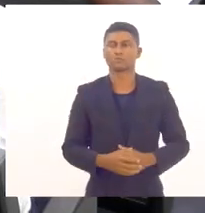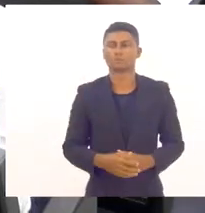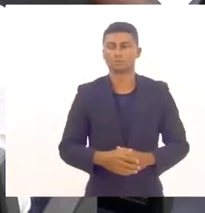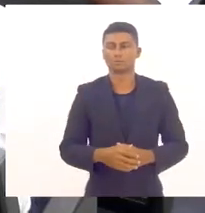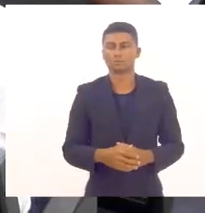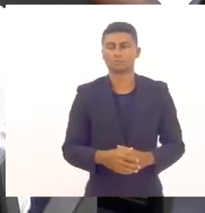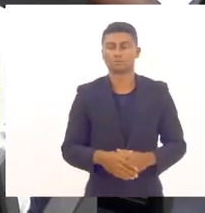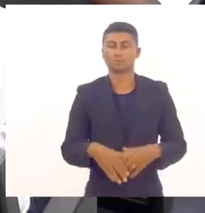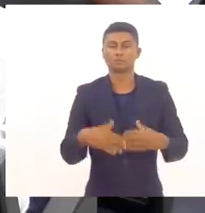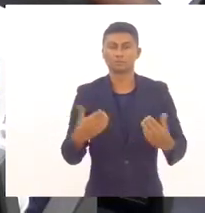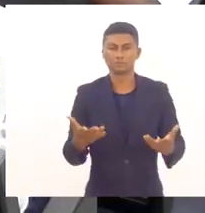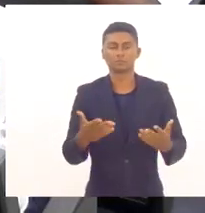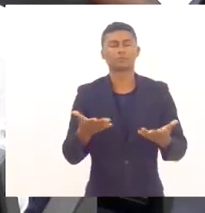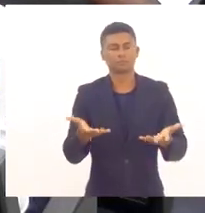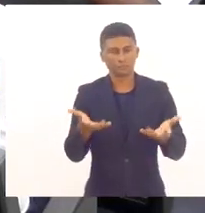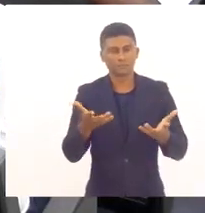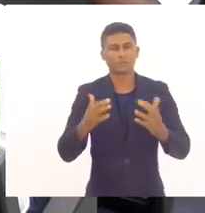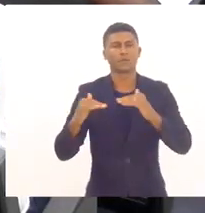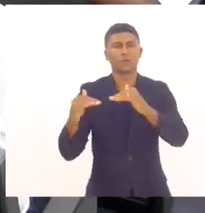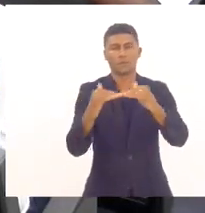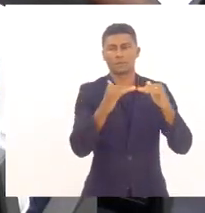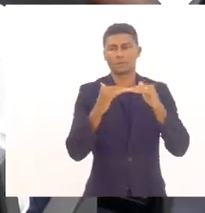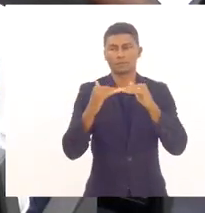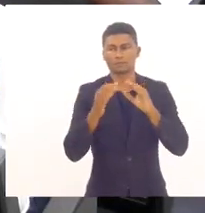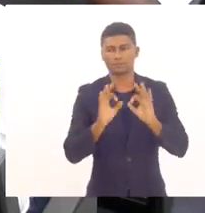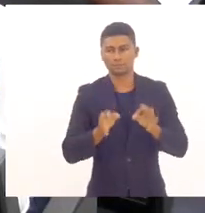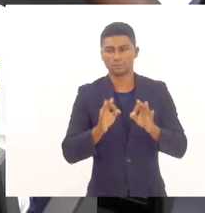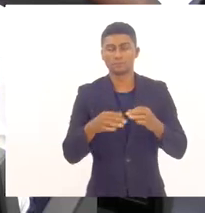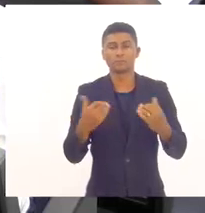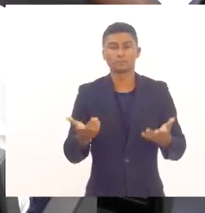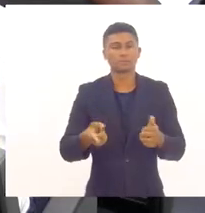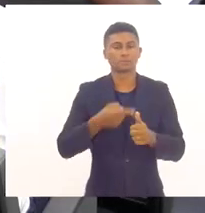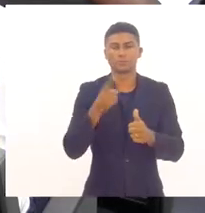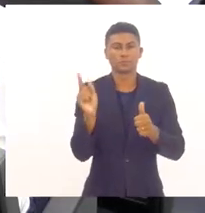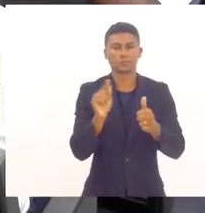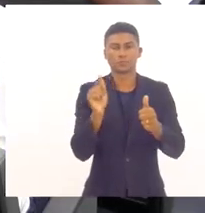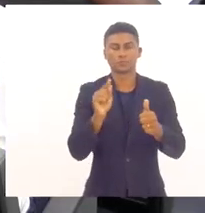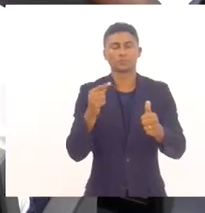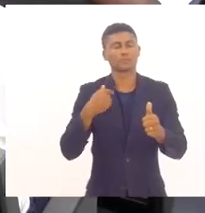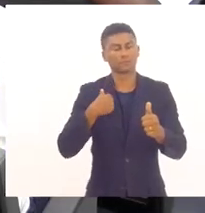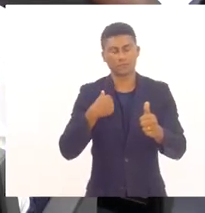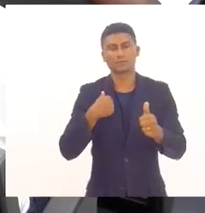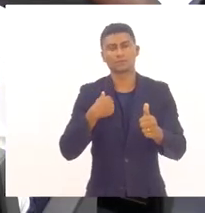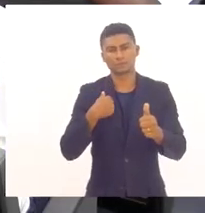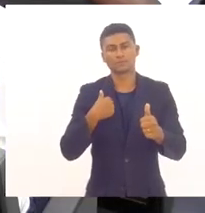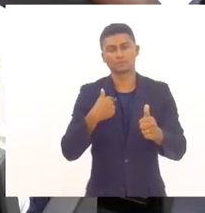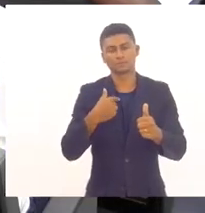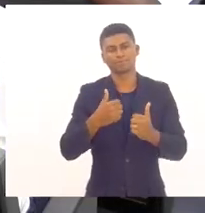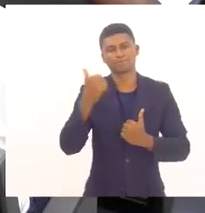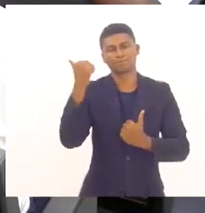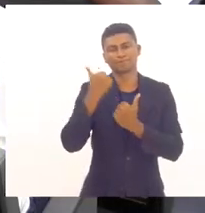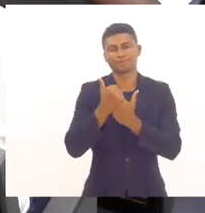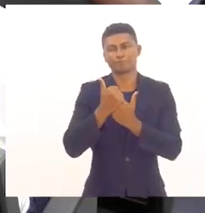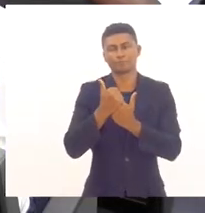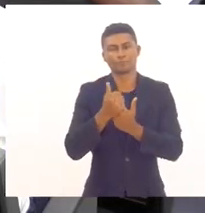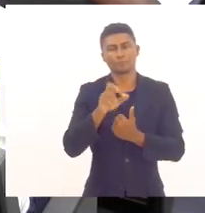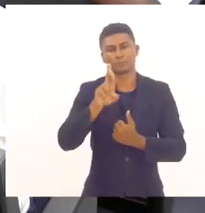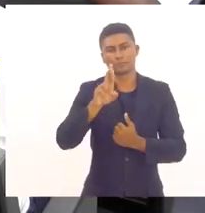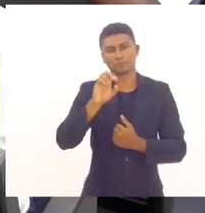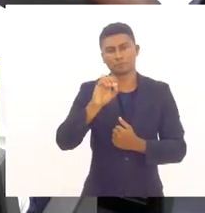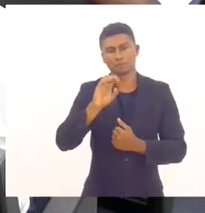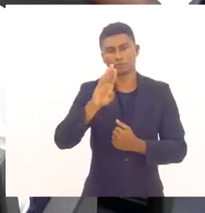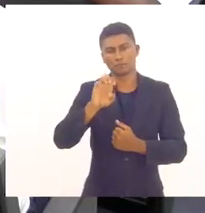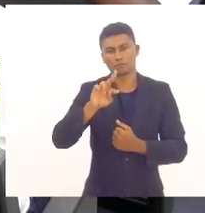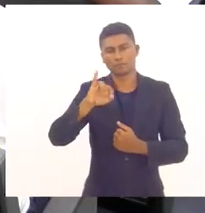chegar ao denominador comum, em primeiro, eu quero deixar bem claro que eu defendo a atual postura que o Robertinho